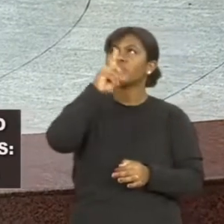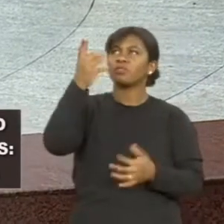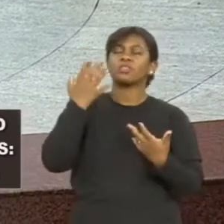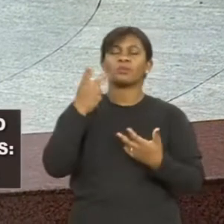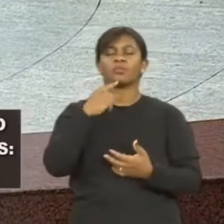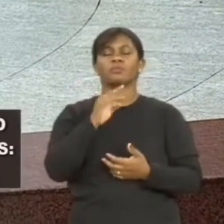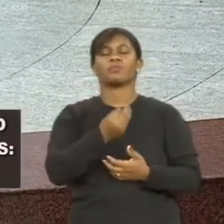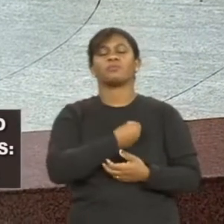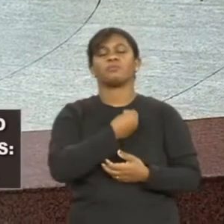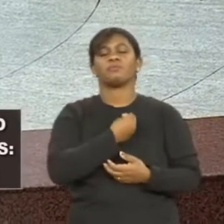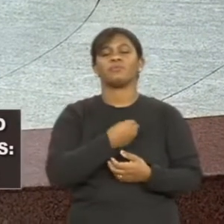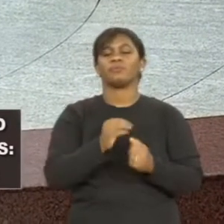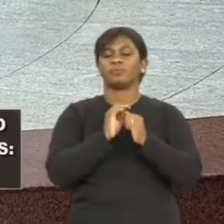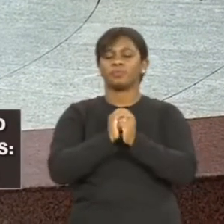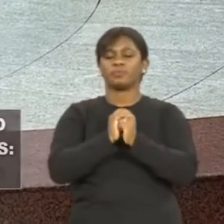Amém?